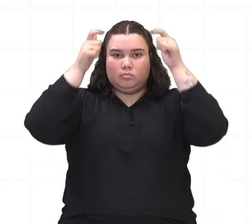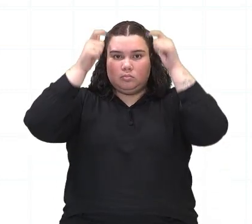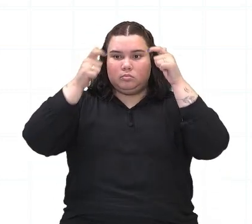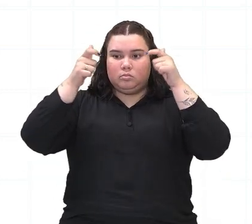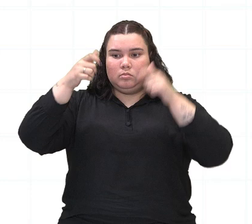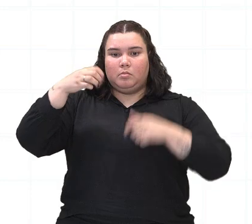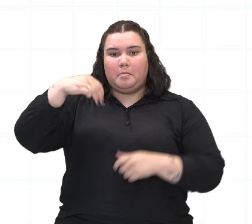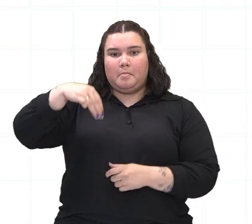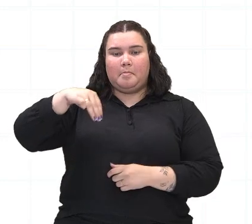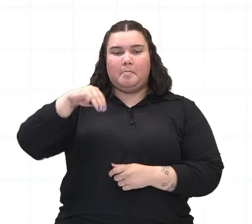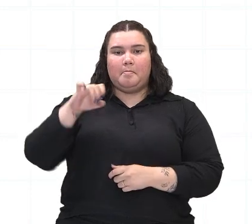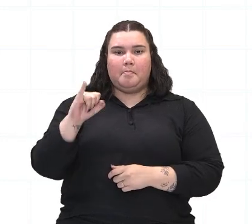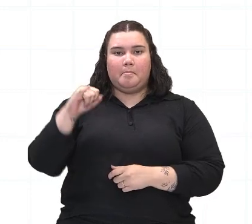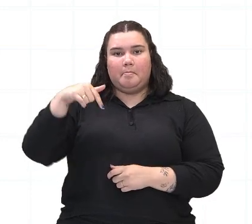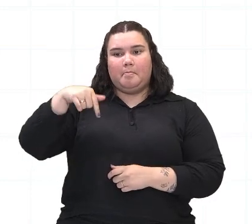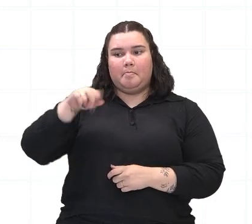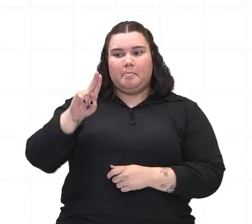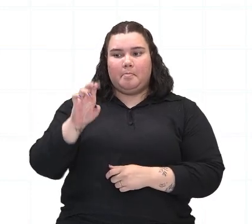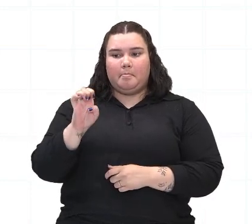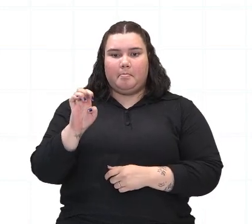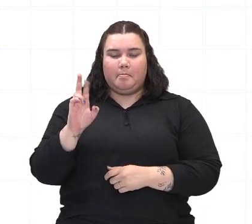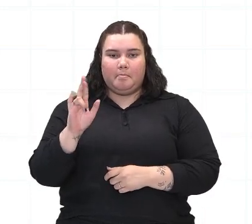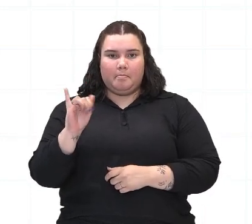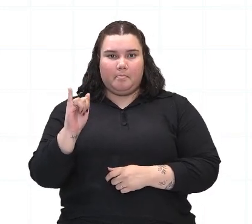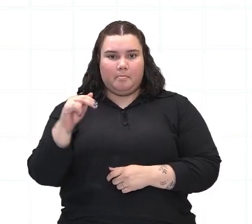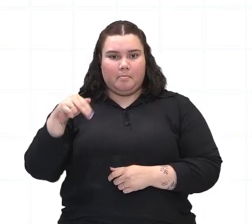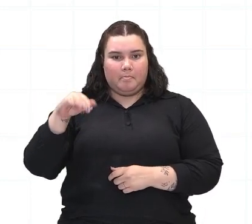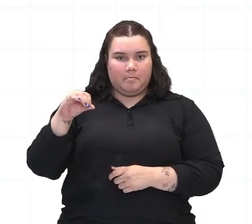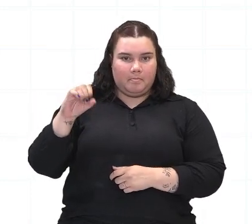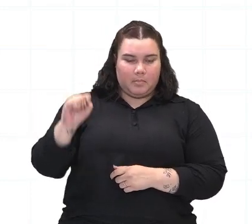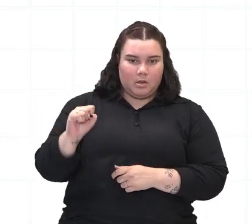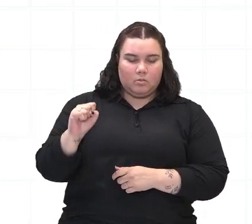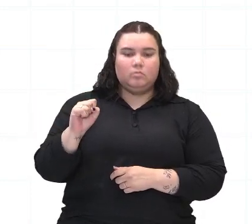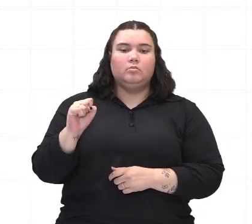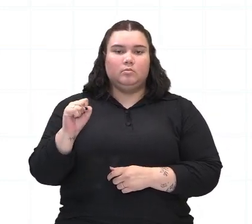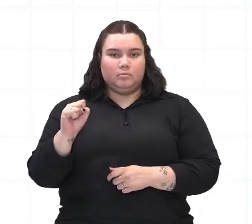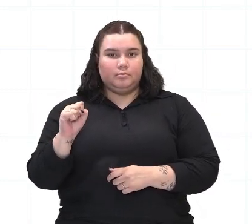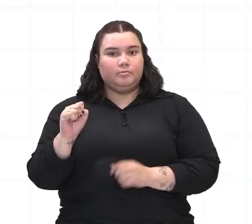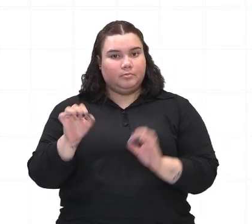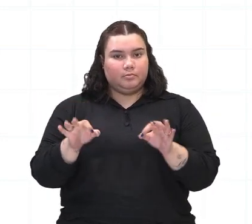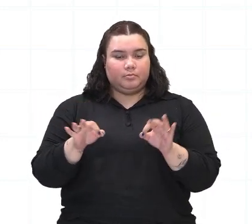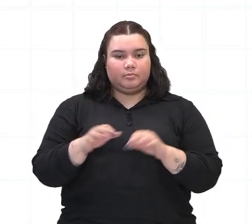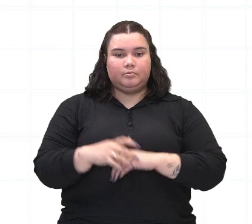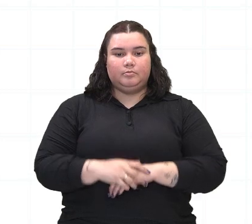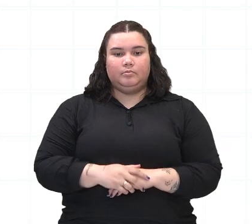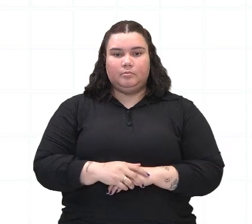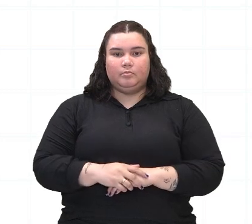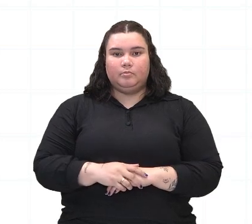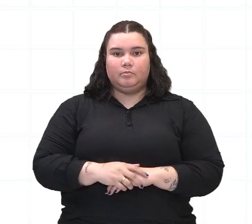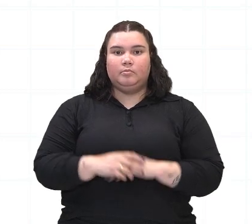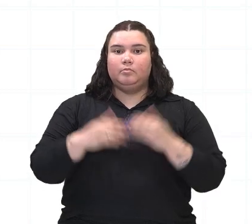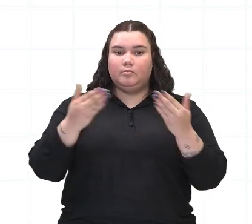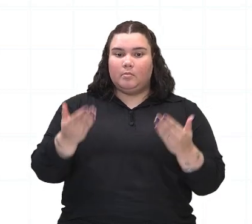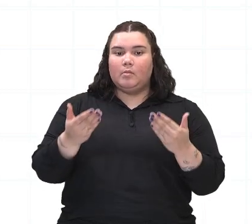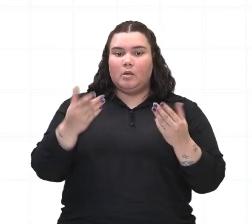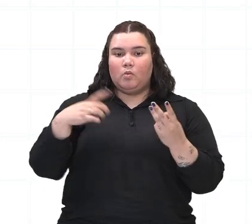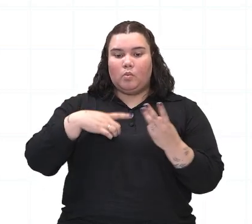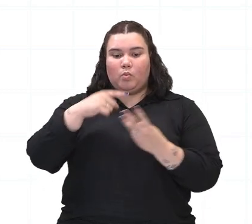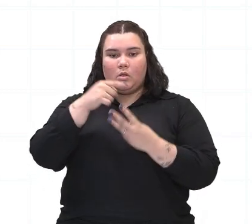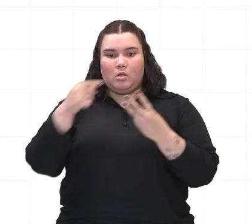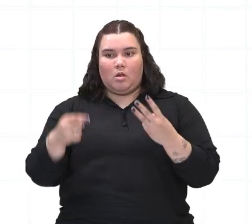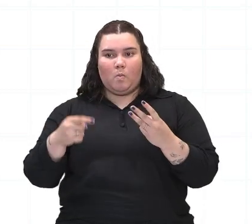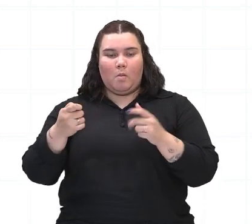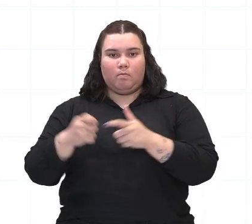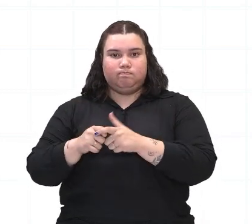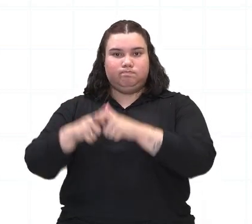caur que é o filho do e do kefren que é também conhecido como mikerinos em português então a menor dessas três é